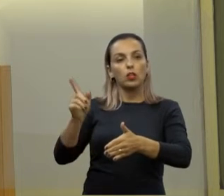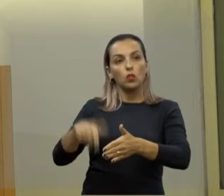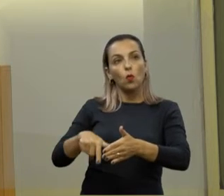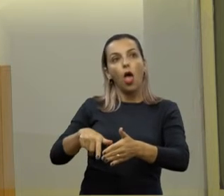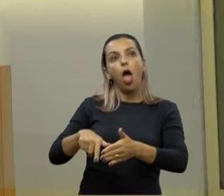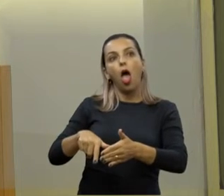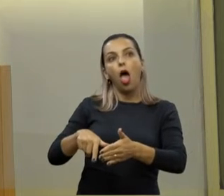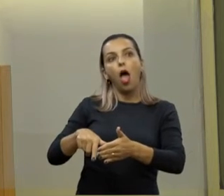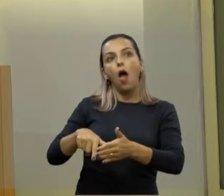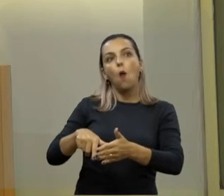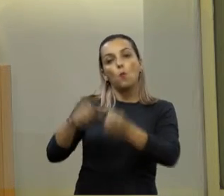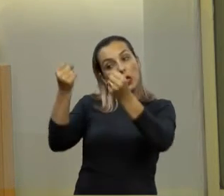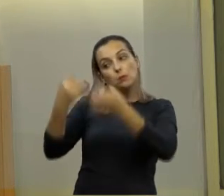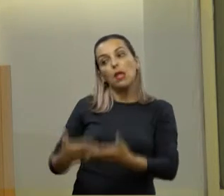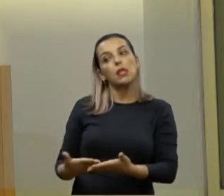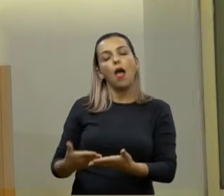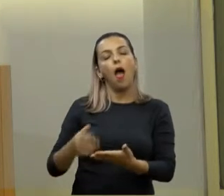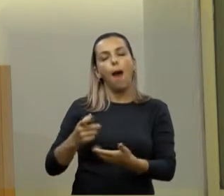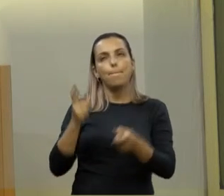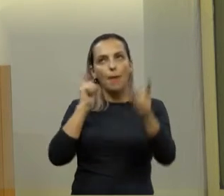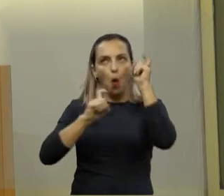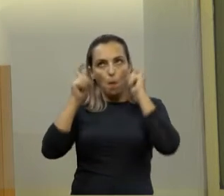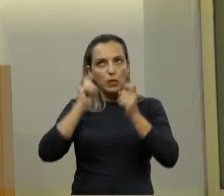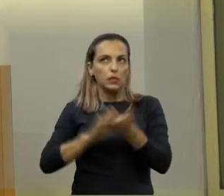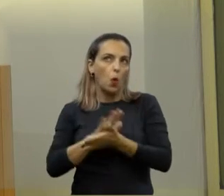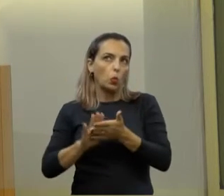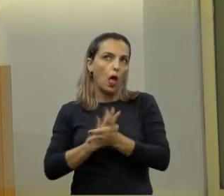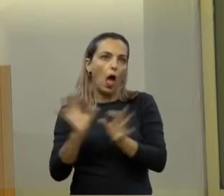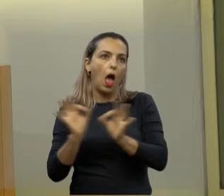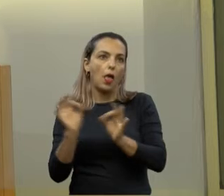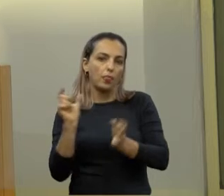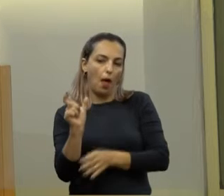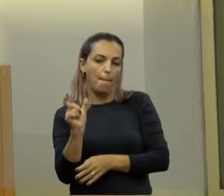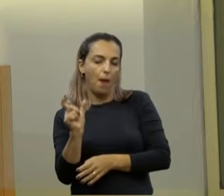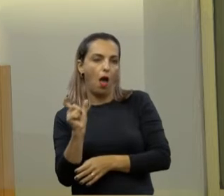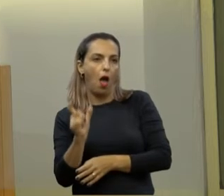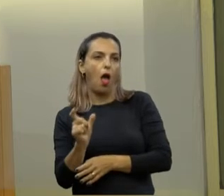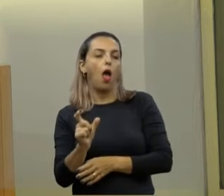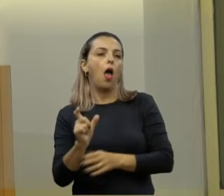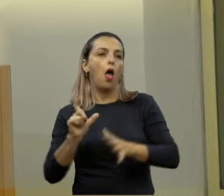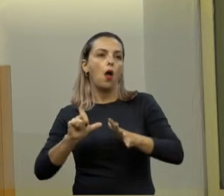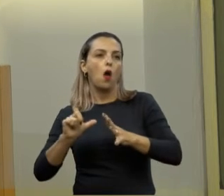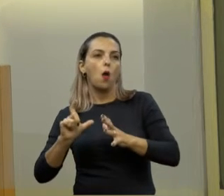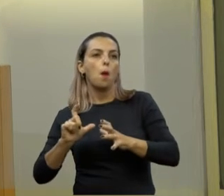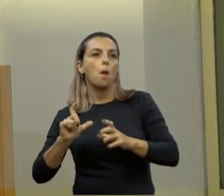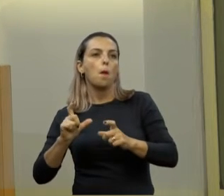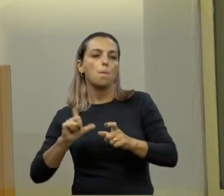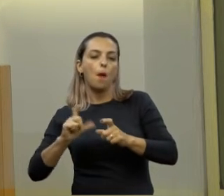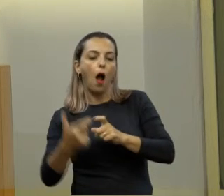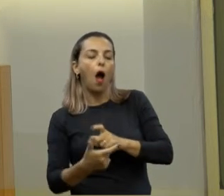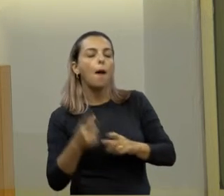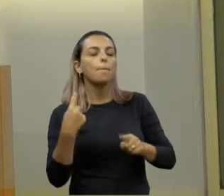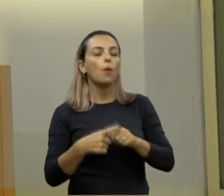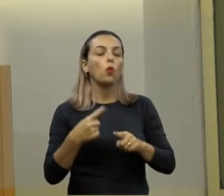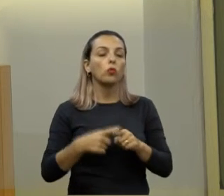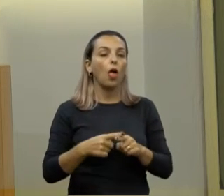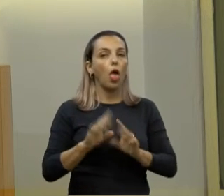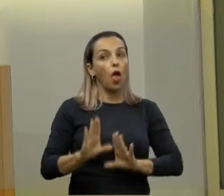exemplificativa então não há que a gente se preocupar com esse termo porque o orçamento que todos os eventos serão considerado